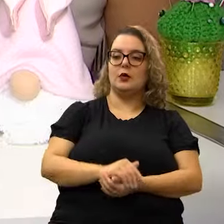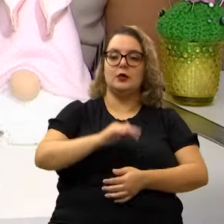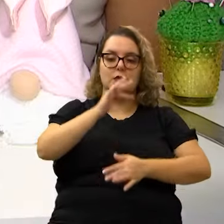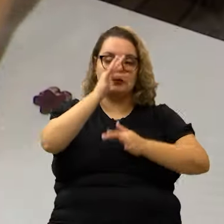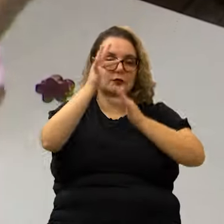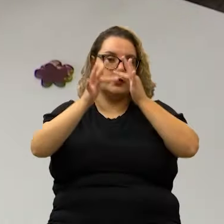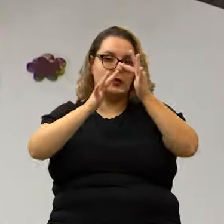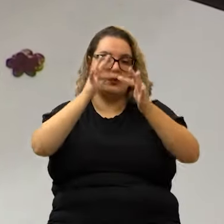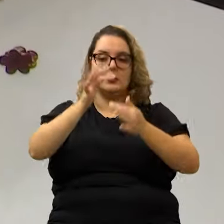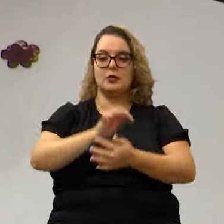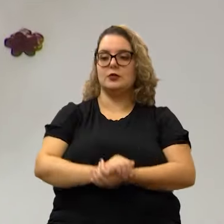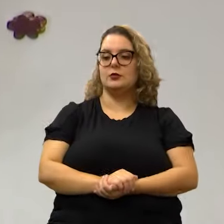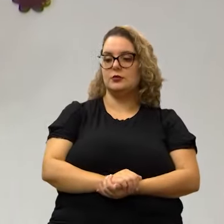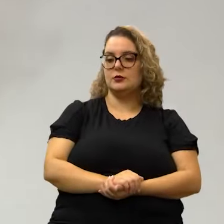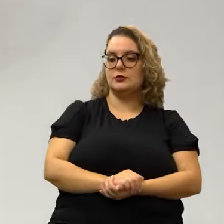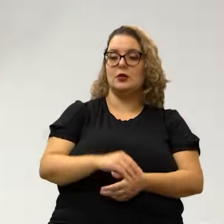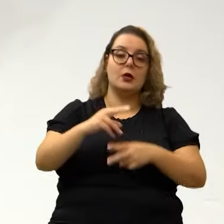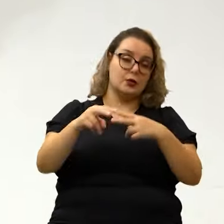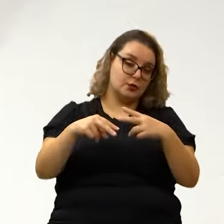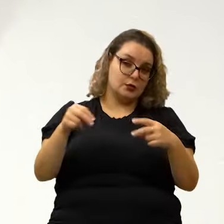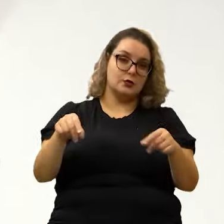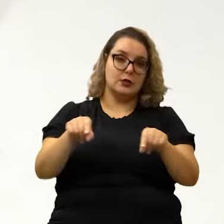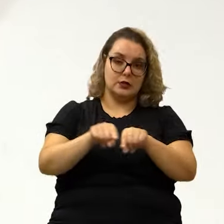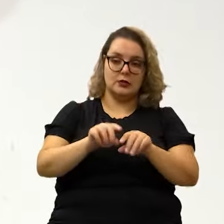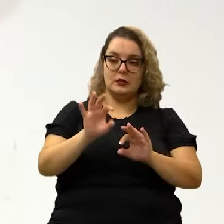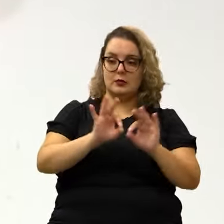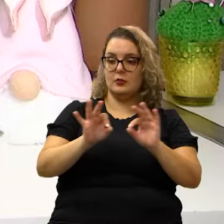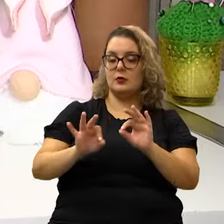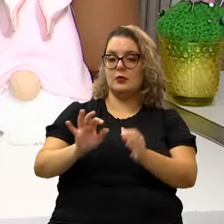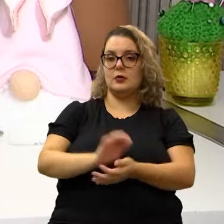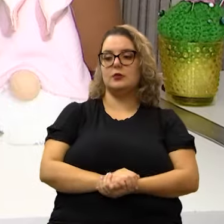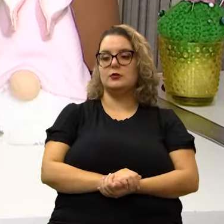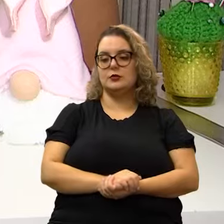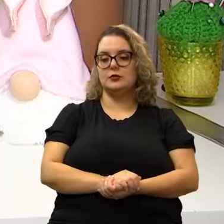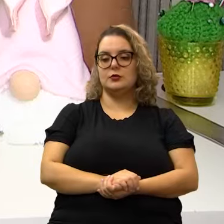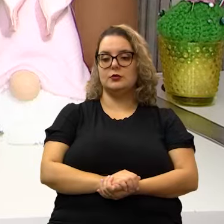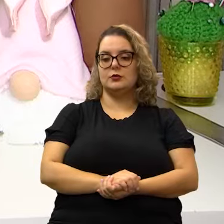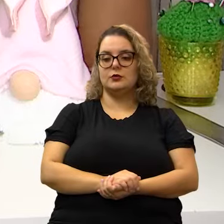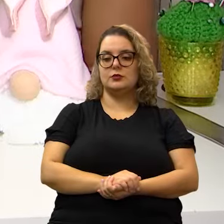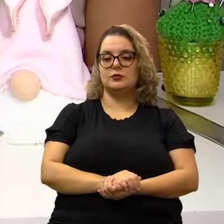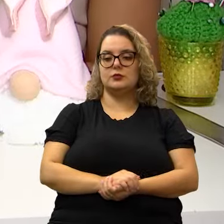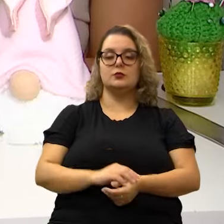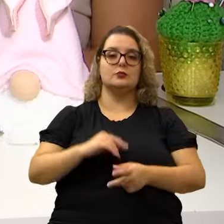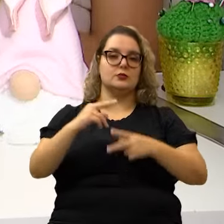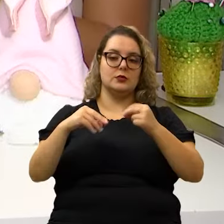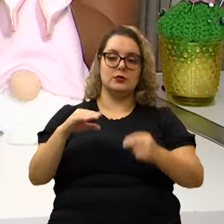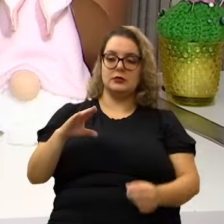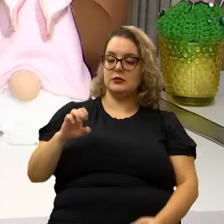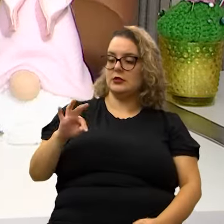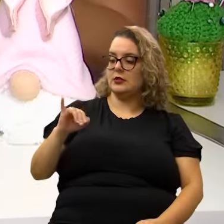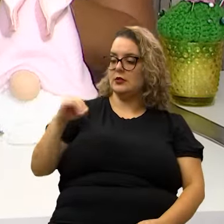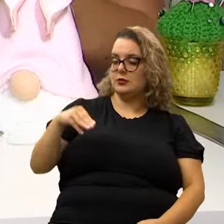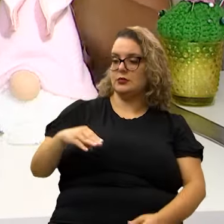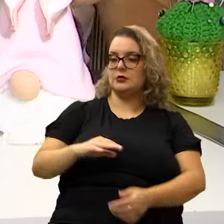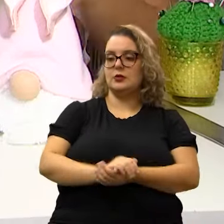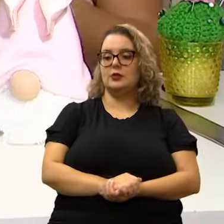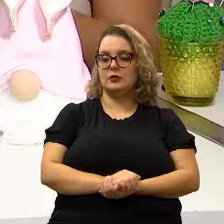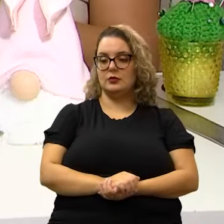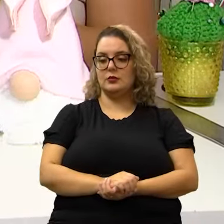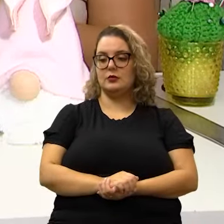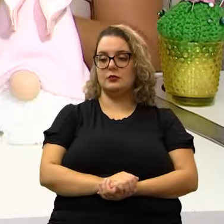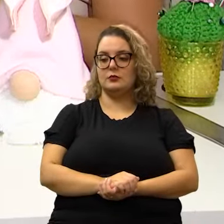e dos laços para a gente montar os lacinhos de cetim. Então, aqui no caso, eu